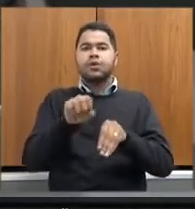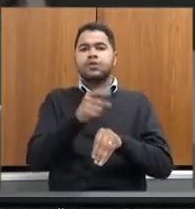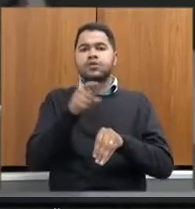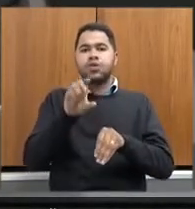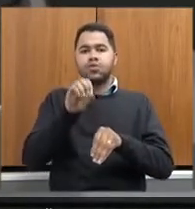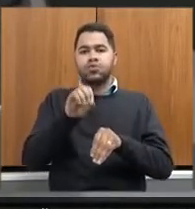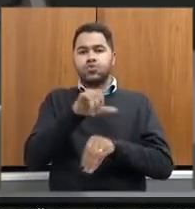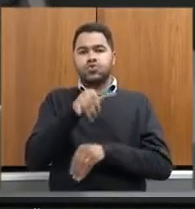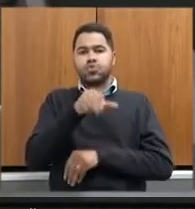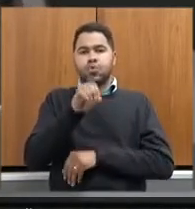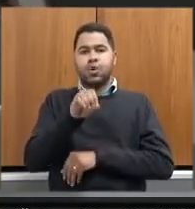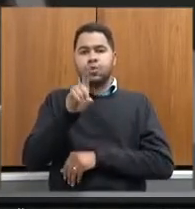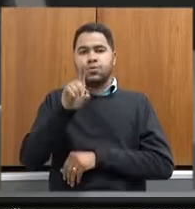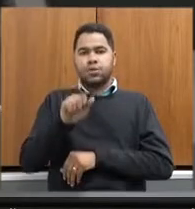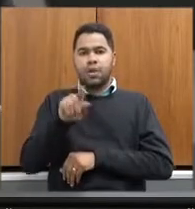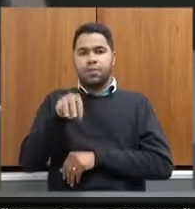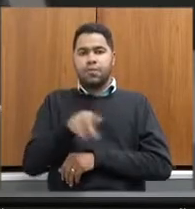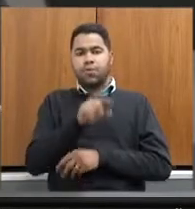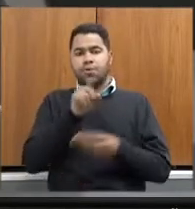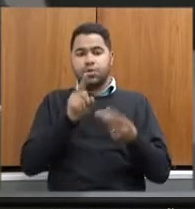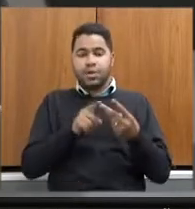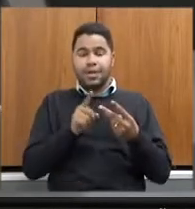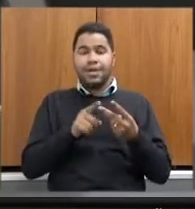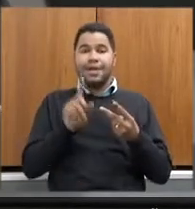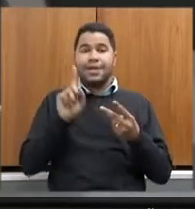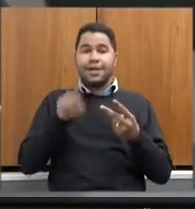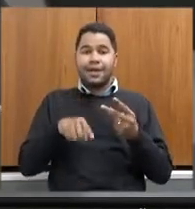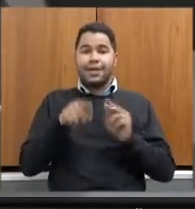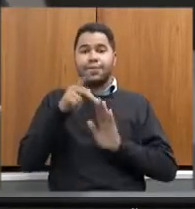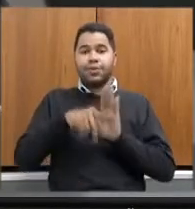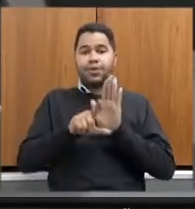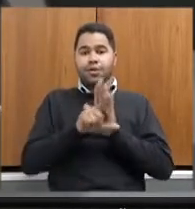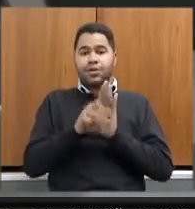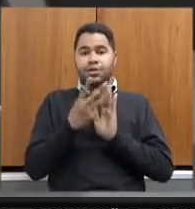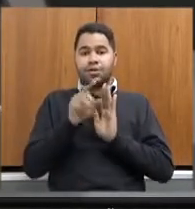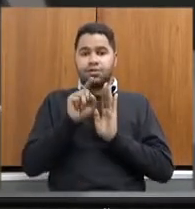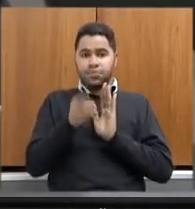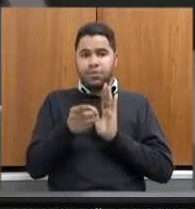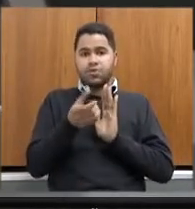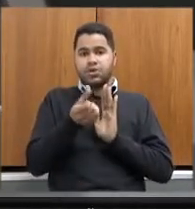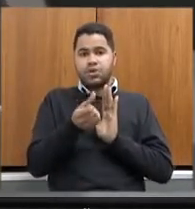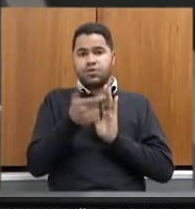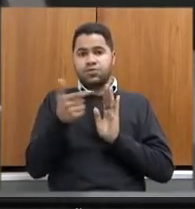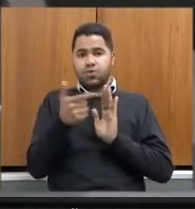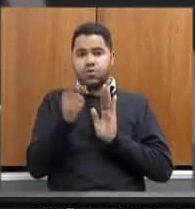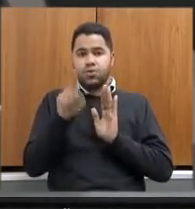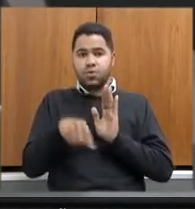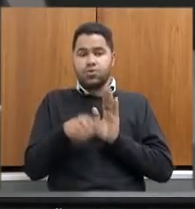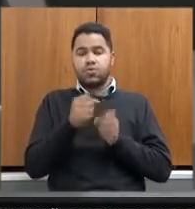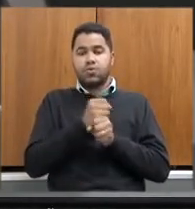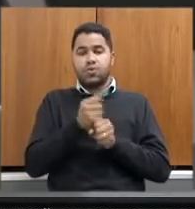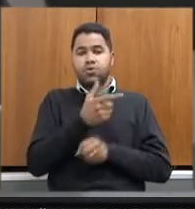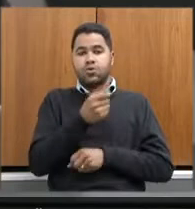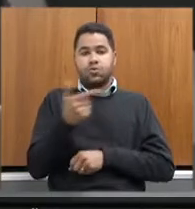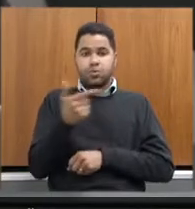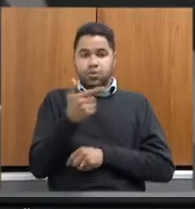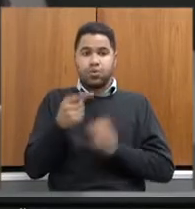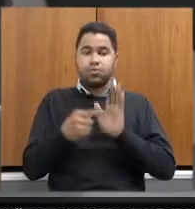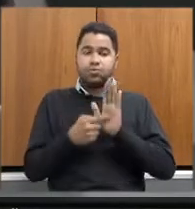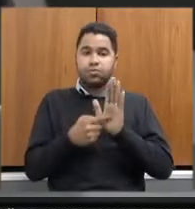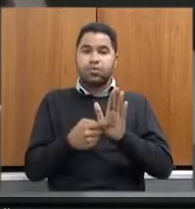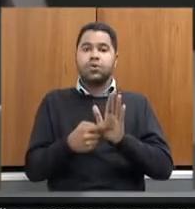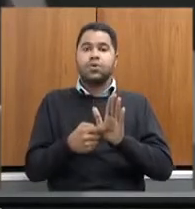da Ponte e o projeto de lei 3622 2022 declara de utilidade pública